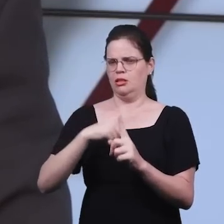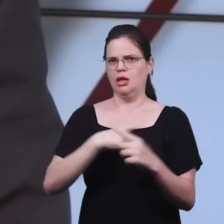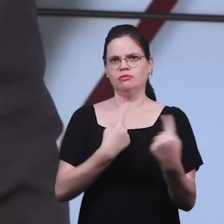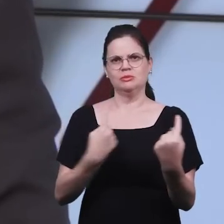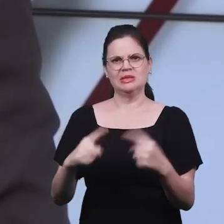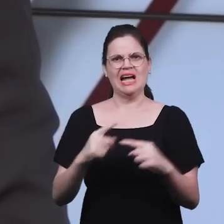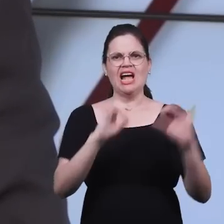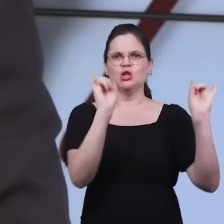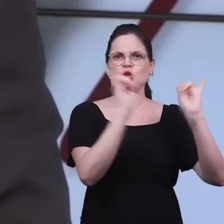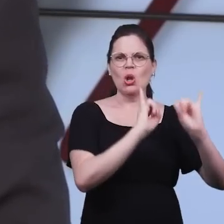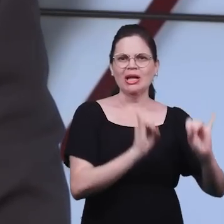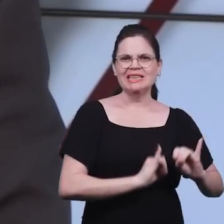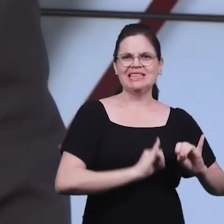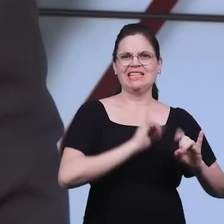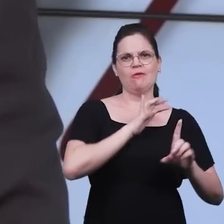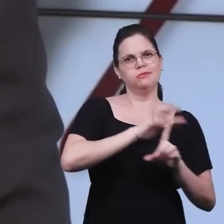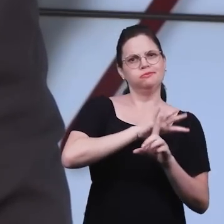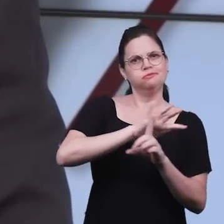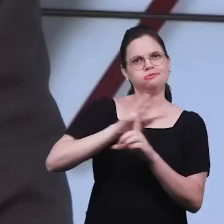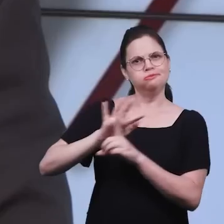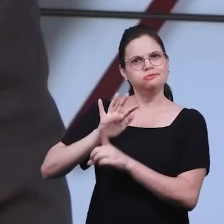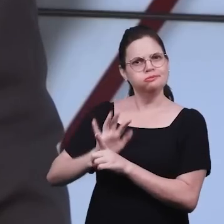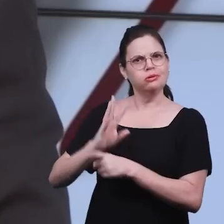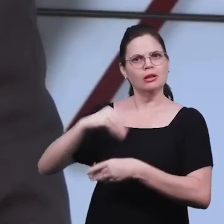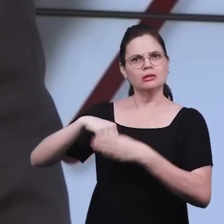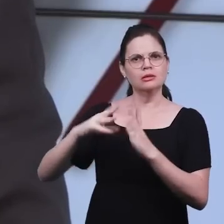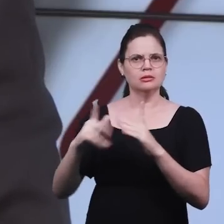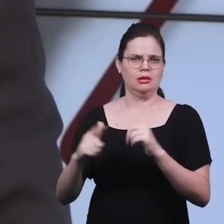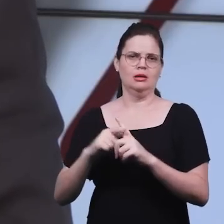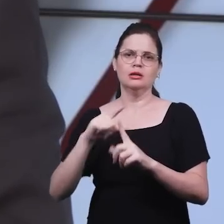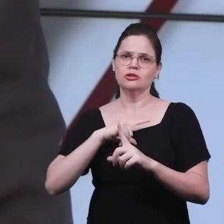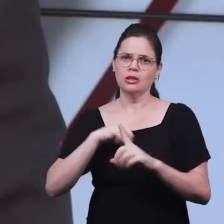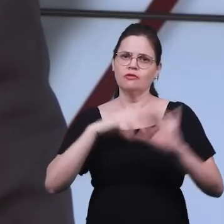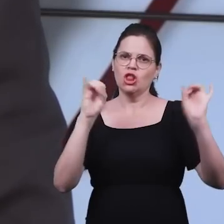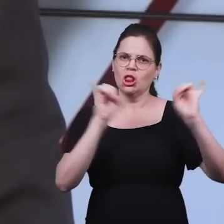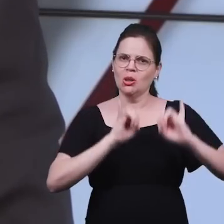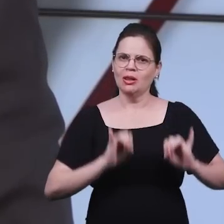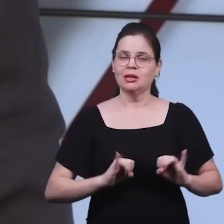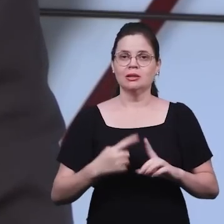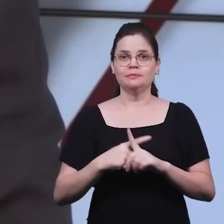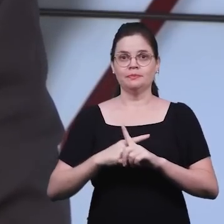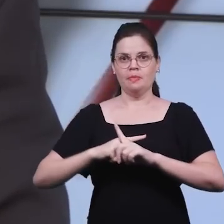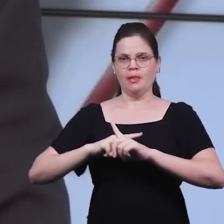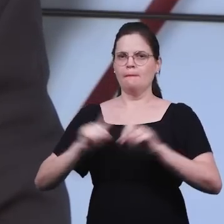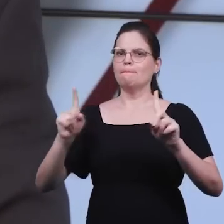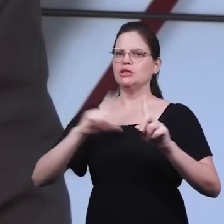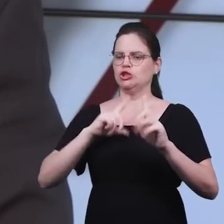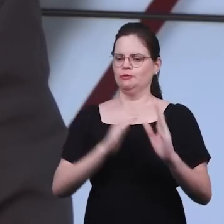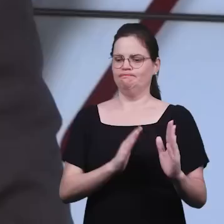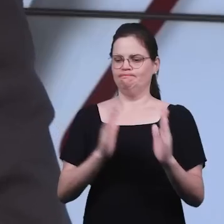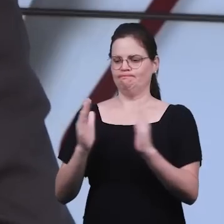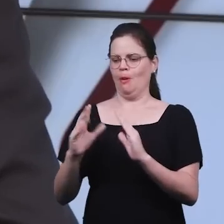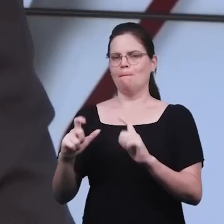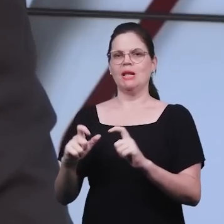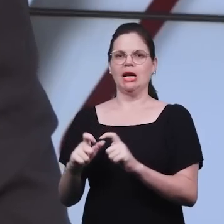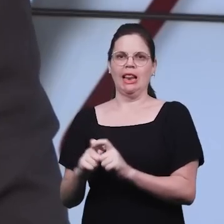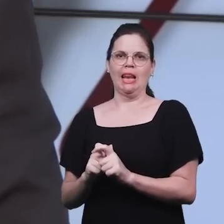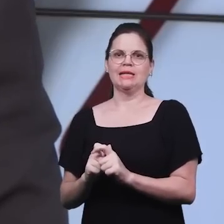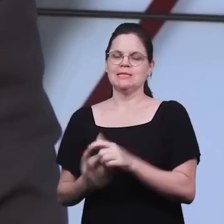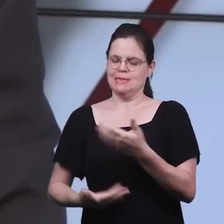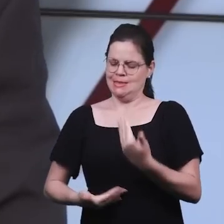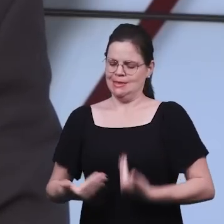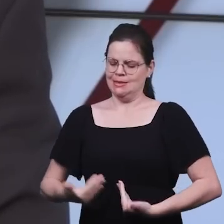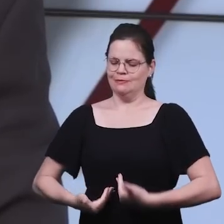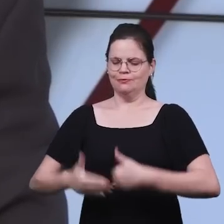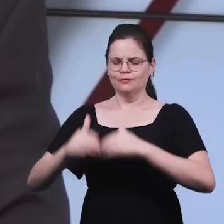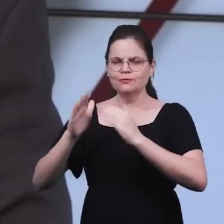A idolatria entrou no meio da igreja, mas houve histórias maravilhosas